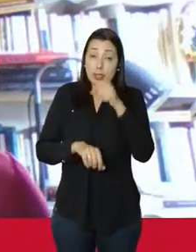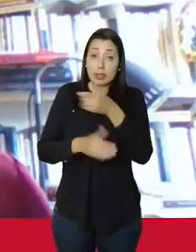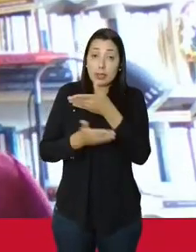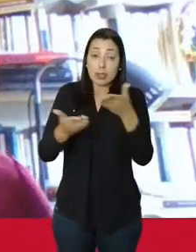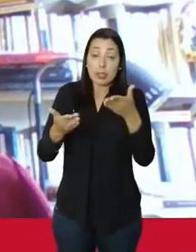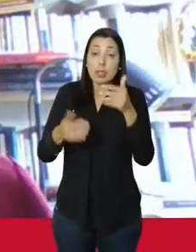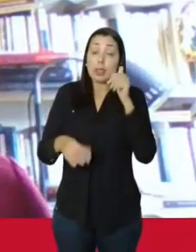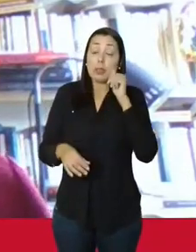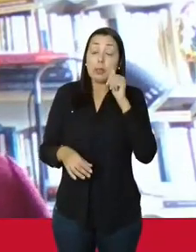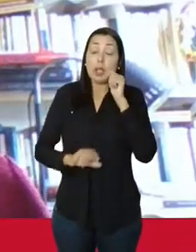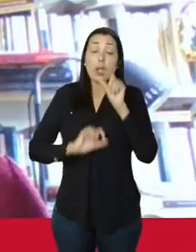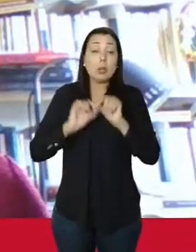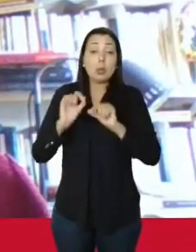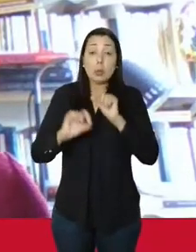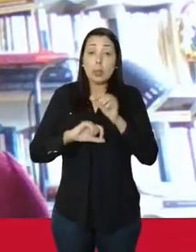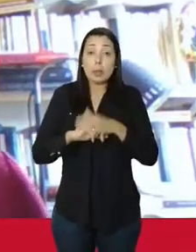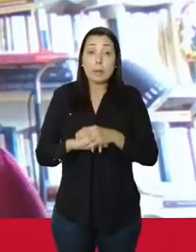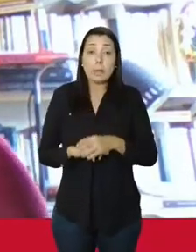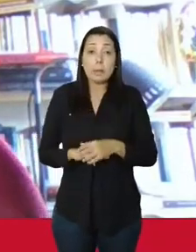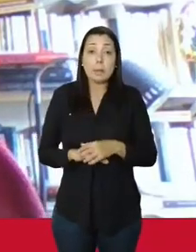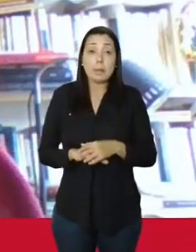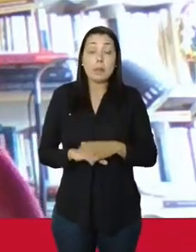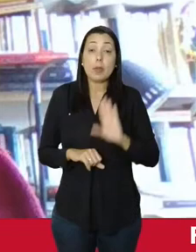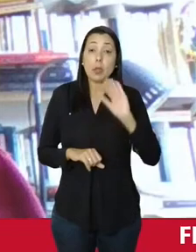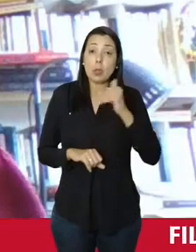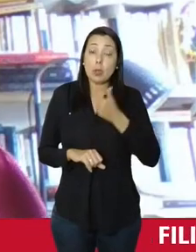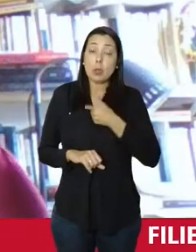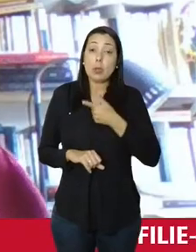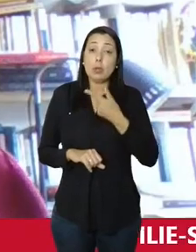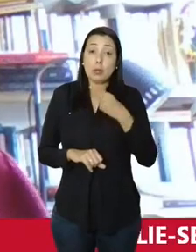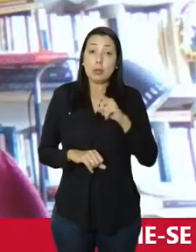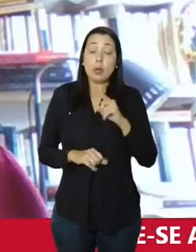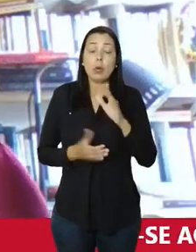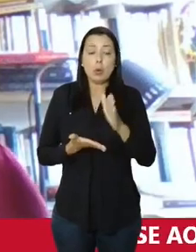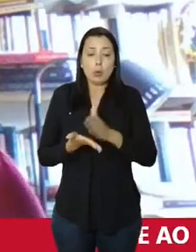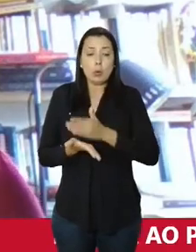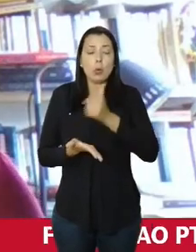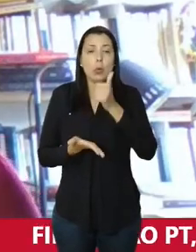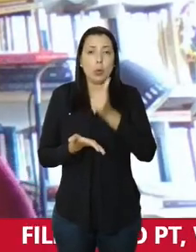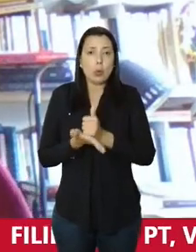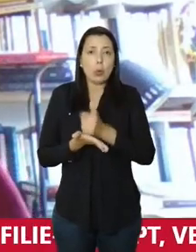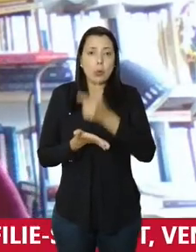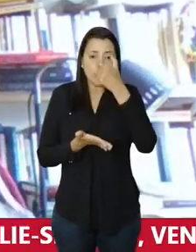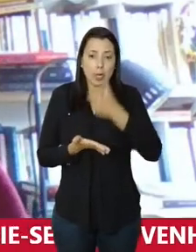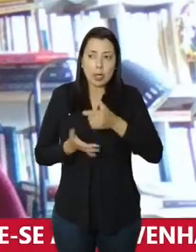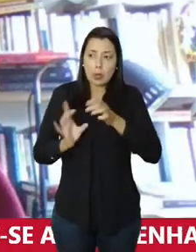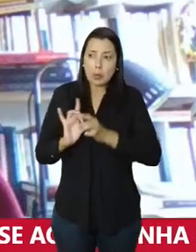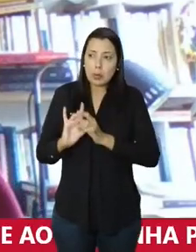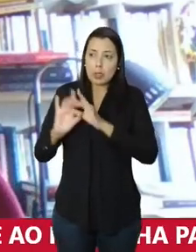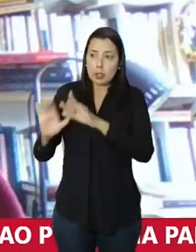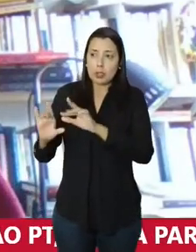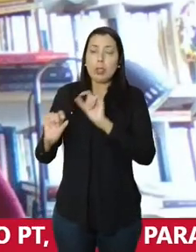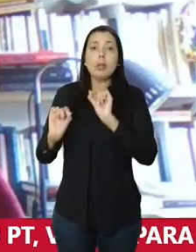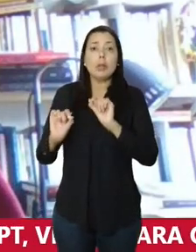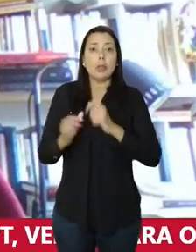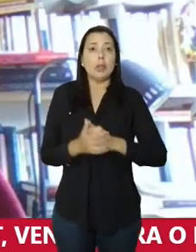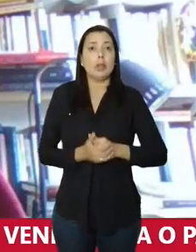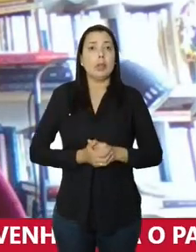caso das mulheres, nós, quando fomos golpeadas, eu deixei